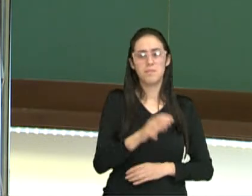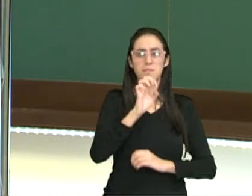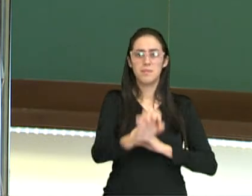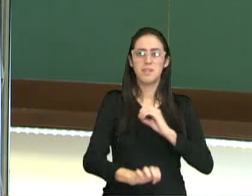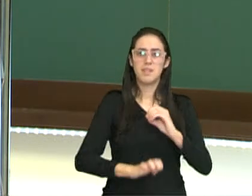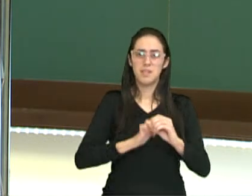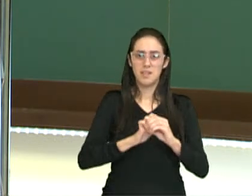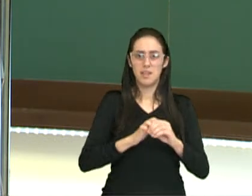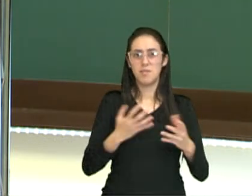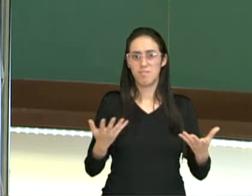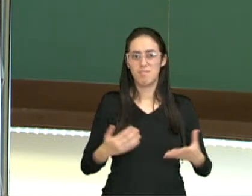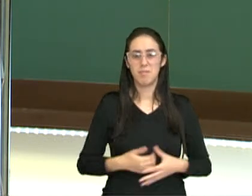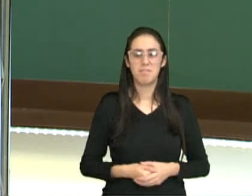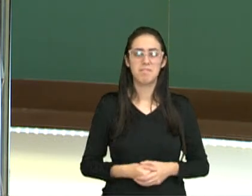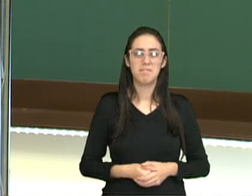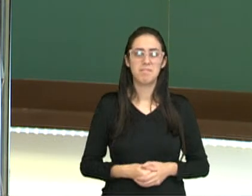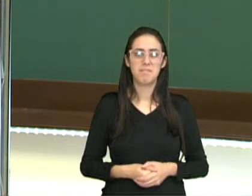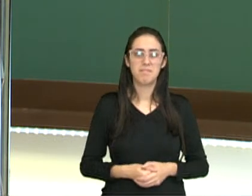na camada eletrônica.